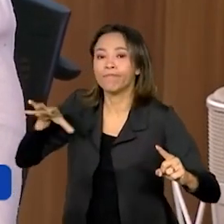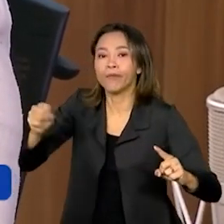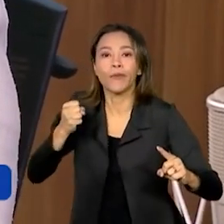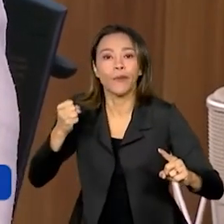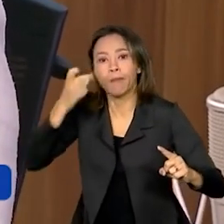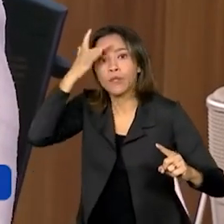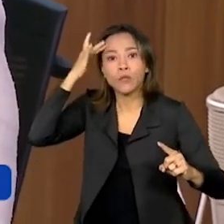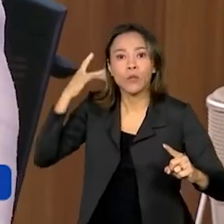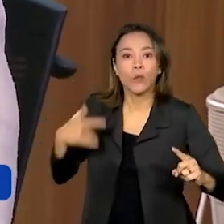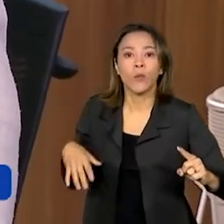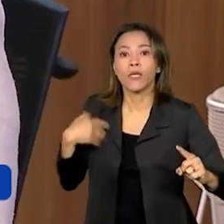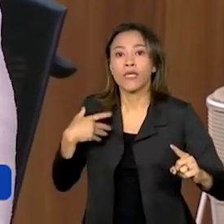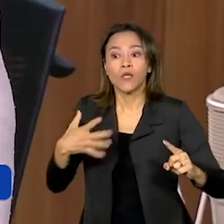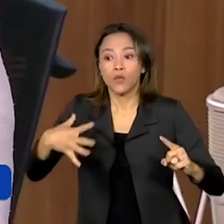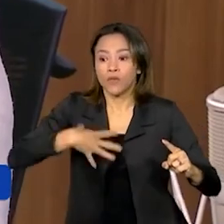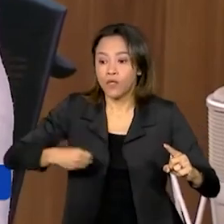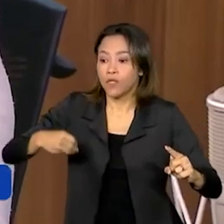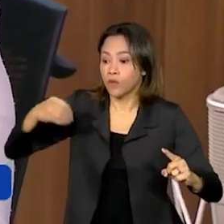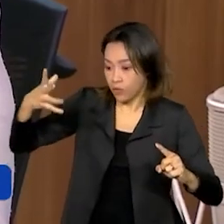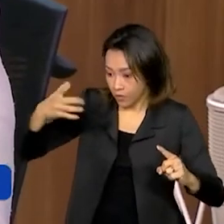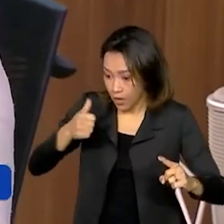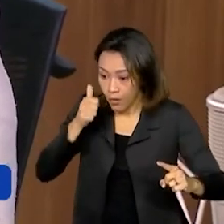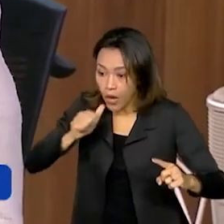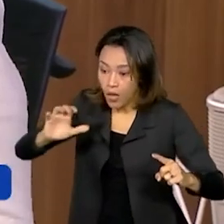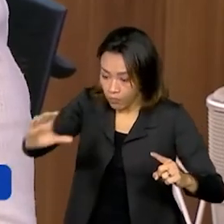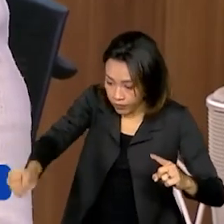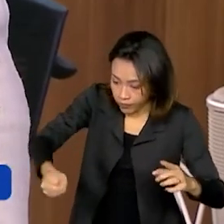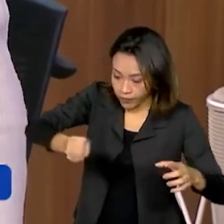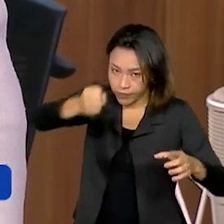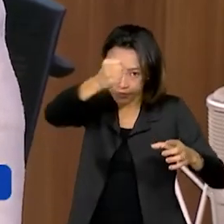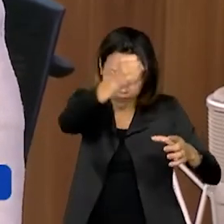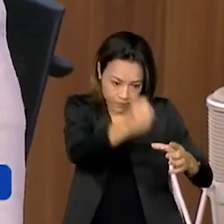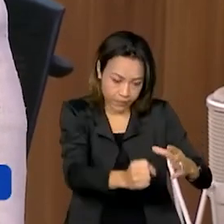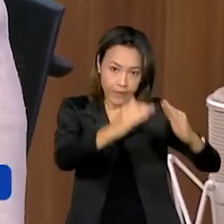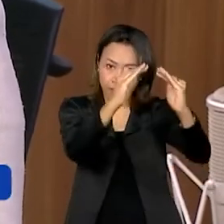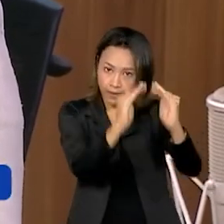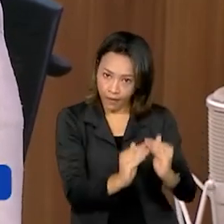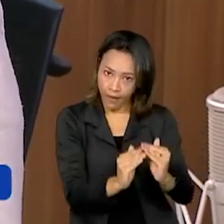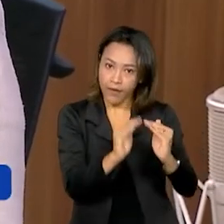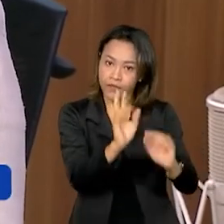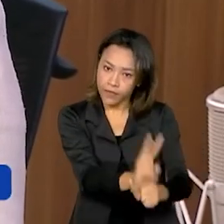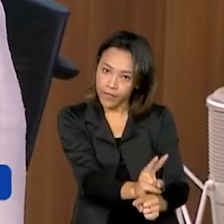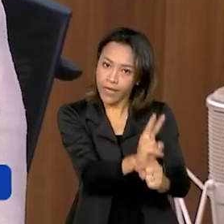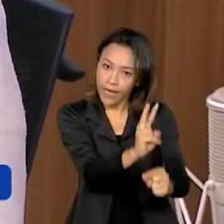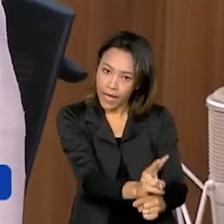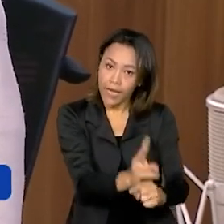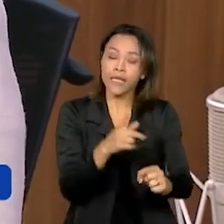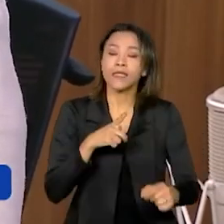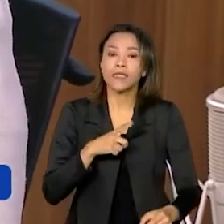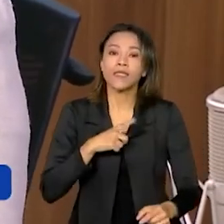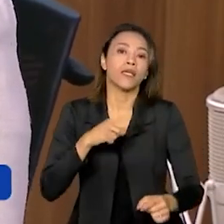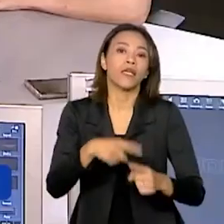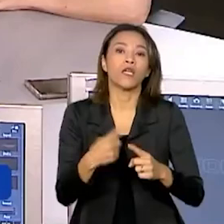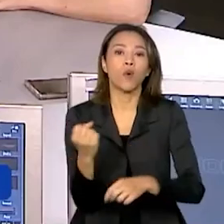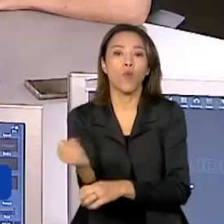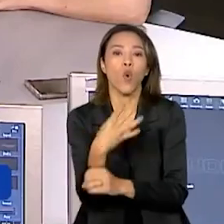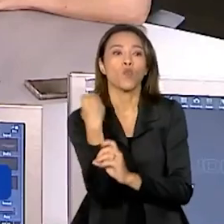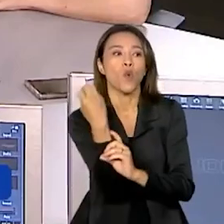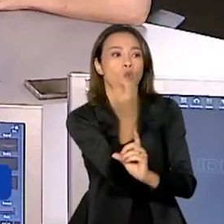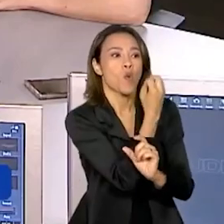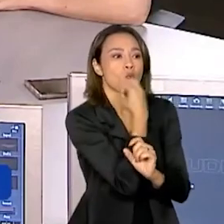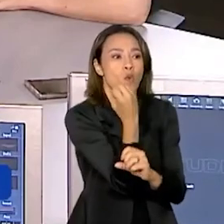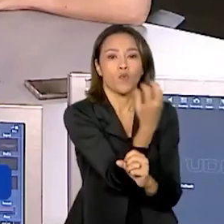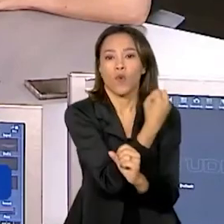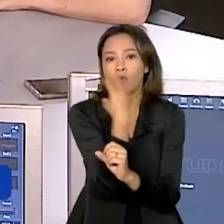na Casa da Mulher Brasileira protegida, né? Nós temos a Patrulha Maria da Penha na casa, nós